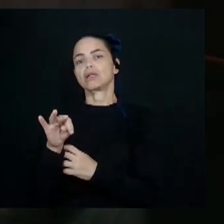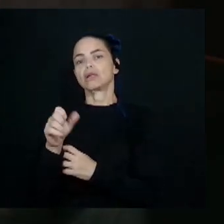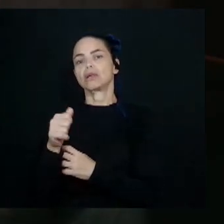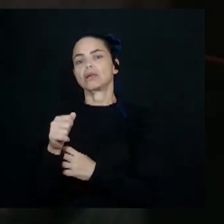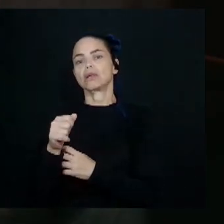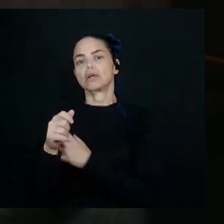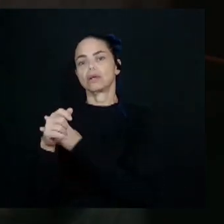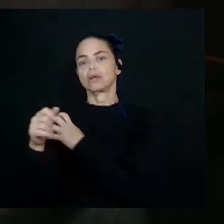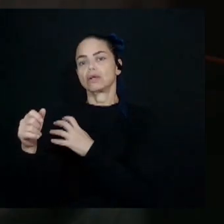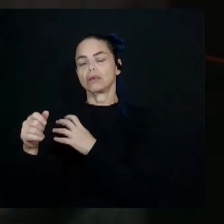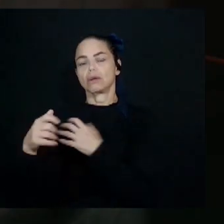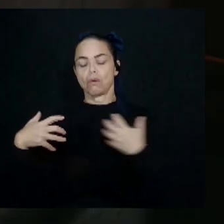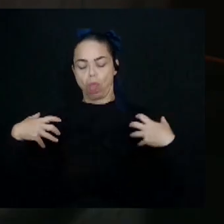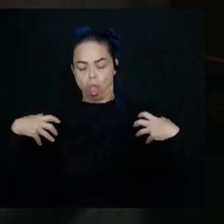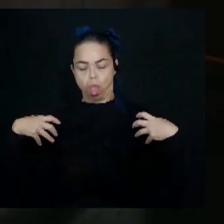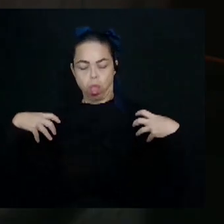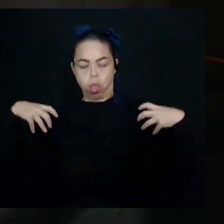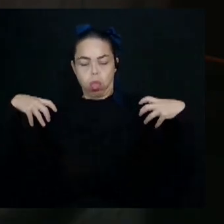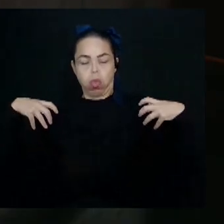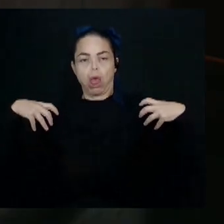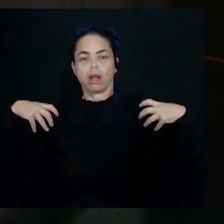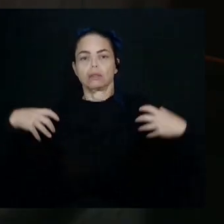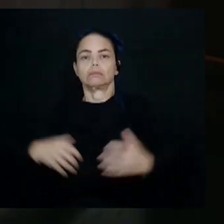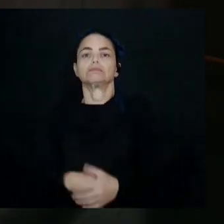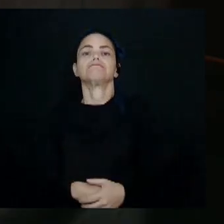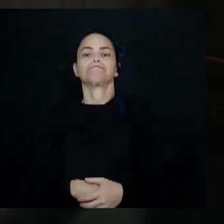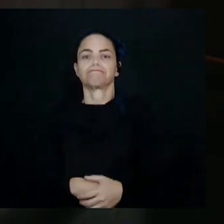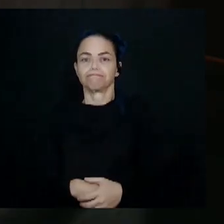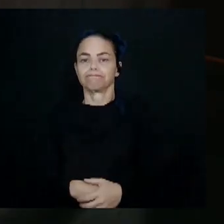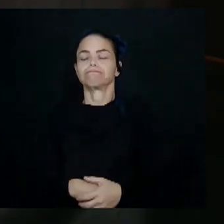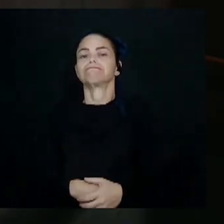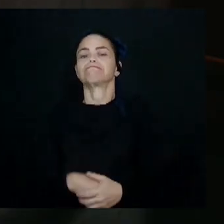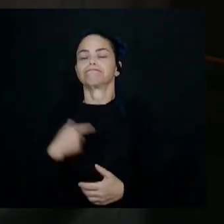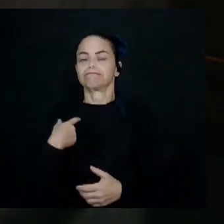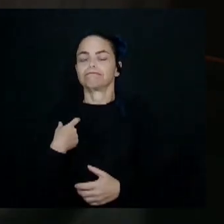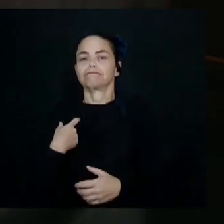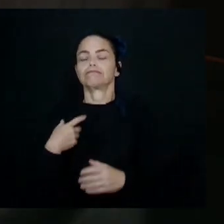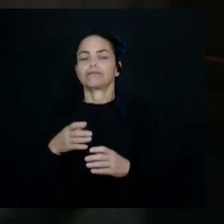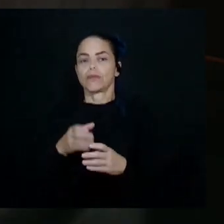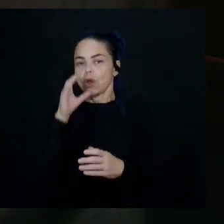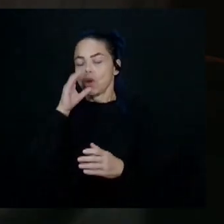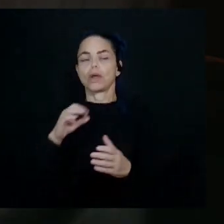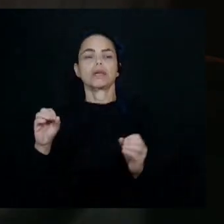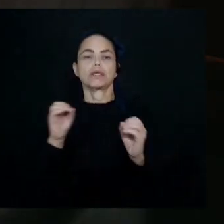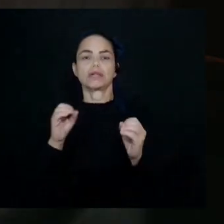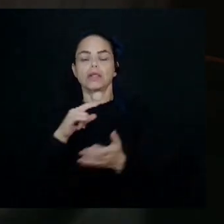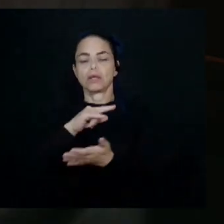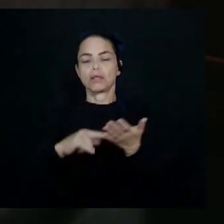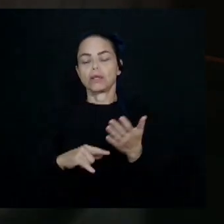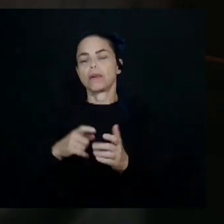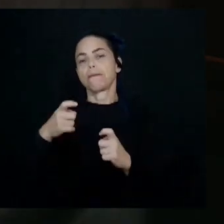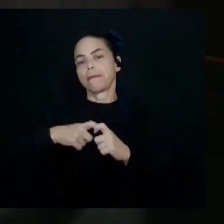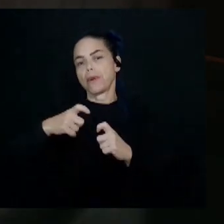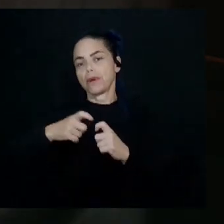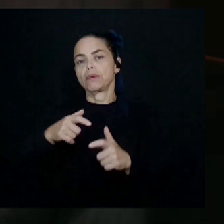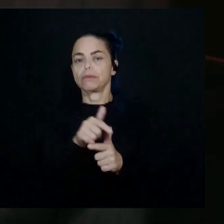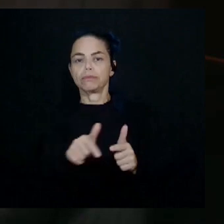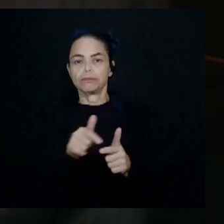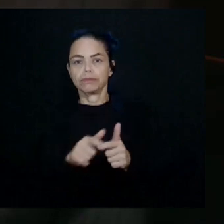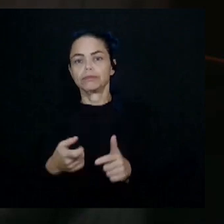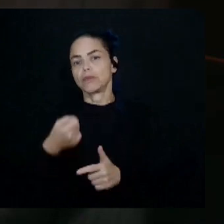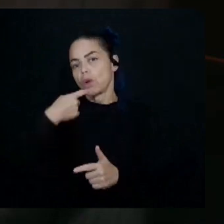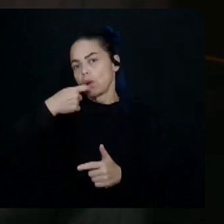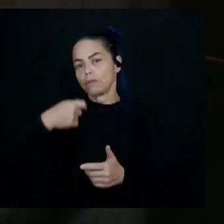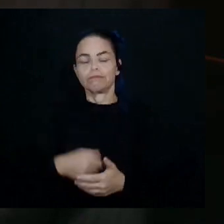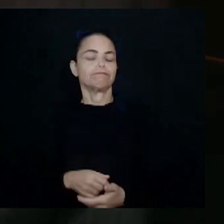pump muscular, e elas vêm sendo consumidas sem orientação médica. E o problema é que esses medicamentos não